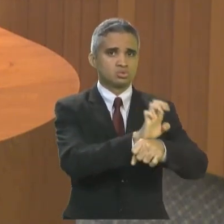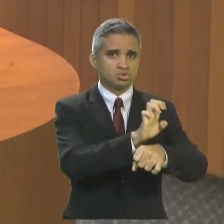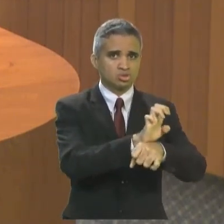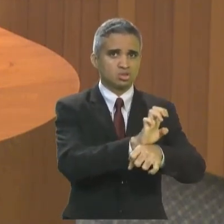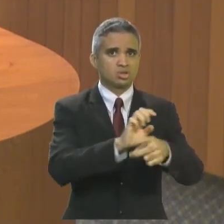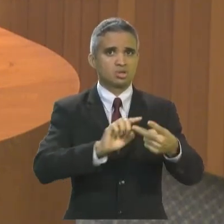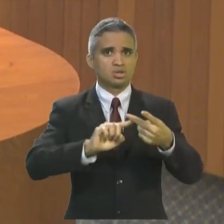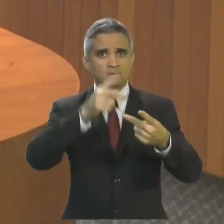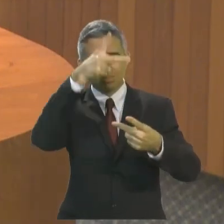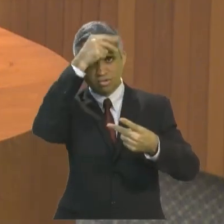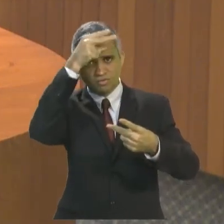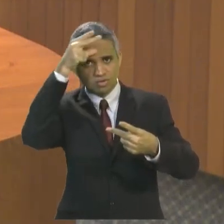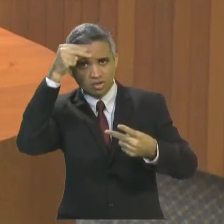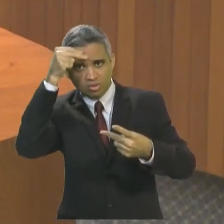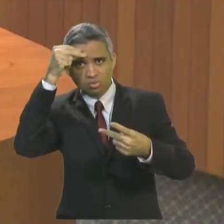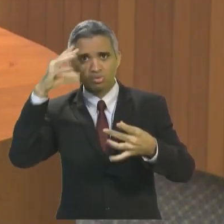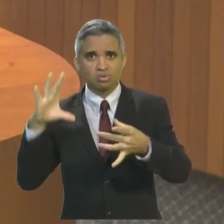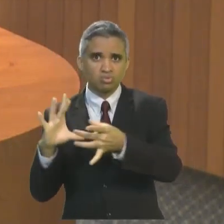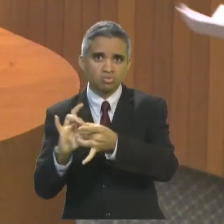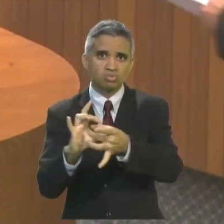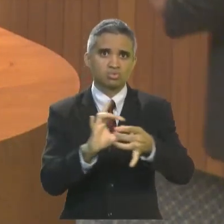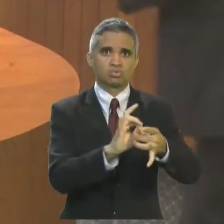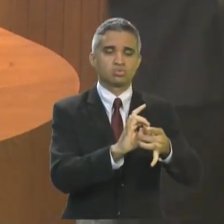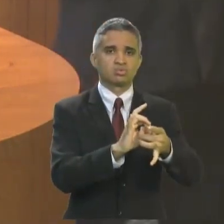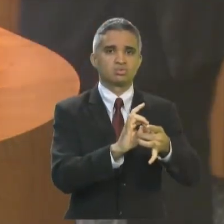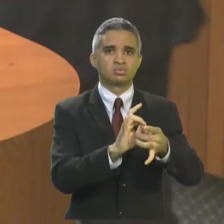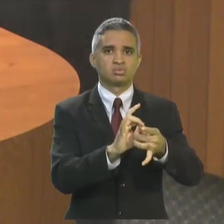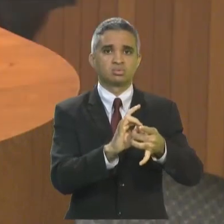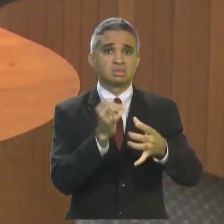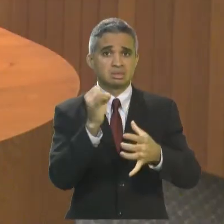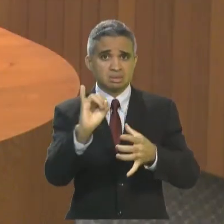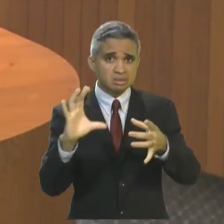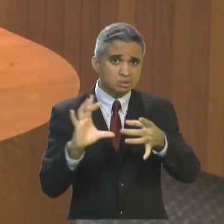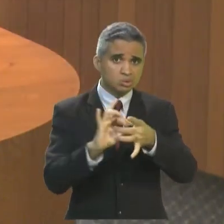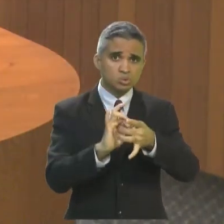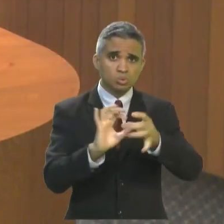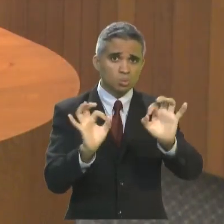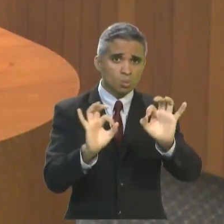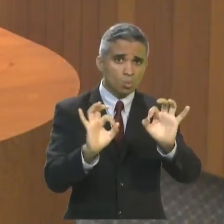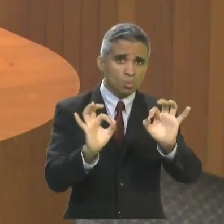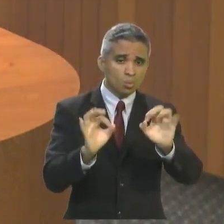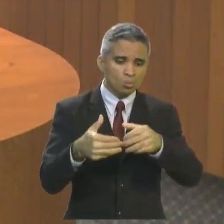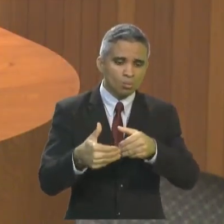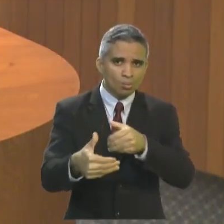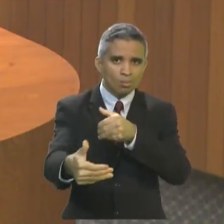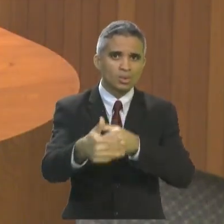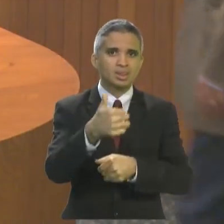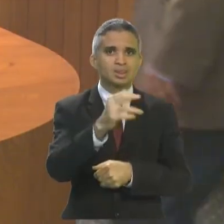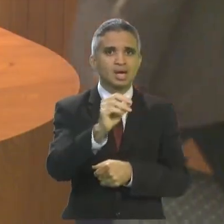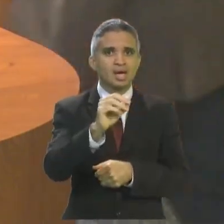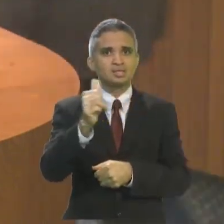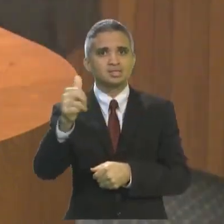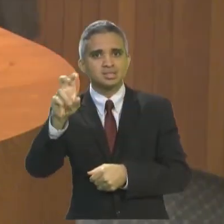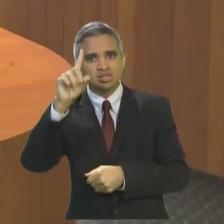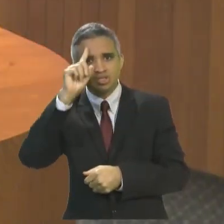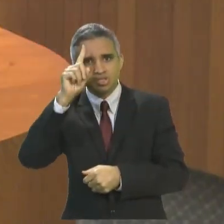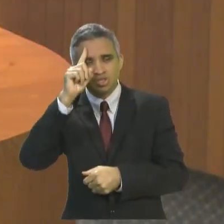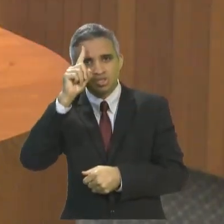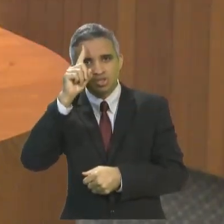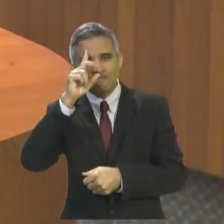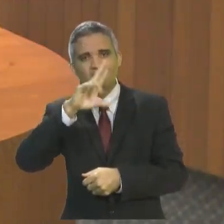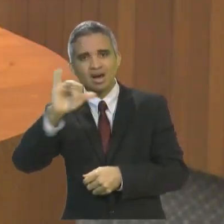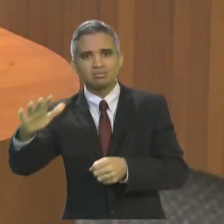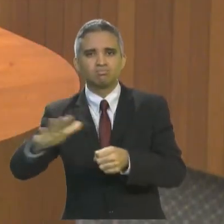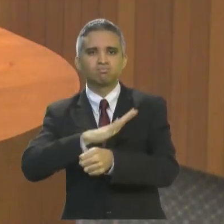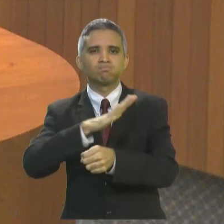si, ou a gente daqui a pouco, rapidinho, 10 dias, 15 dias, enche o hospital e começa a